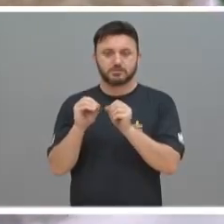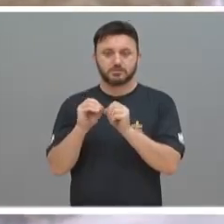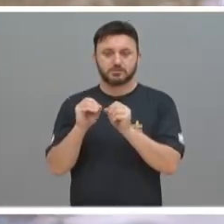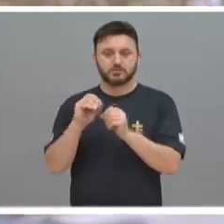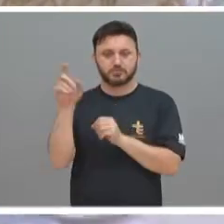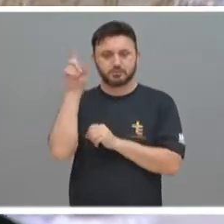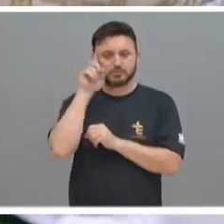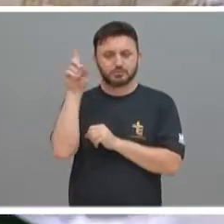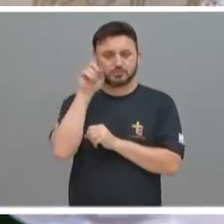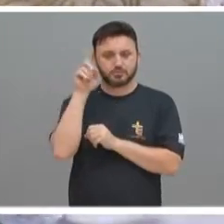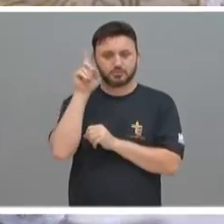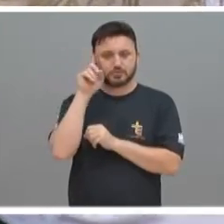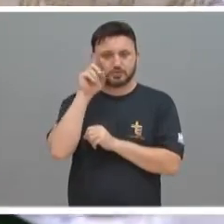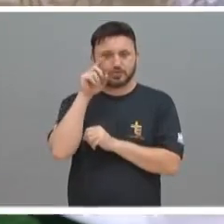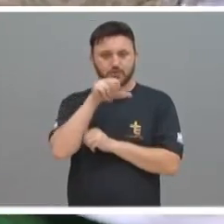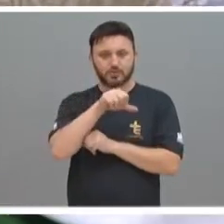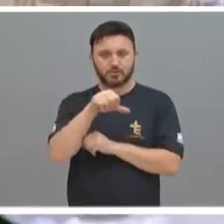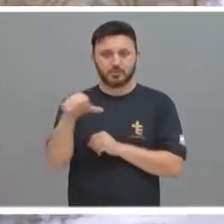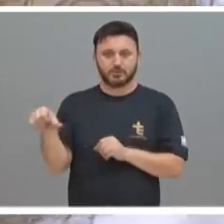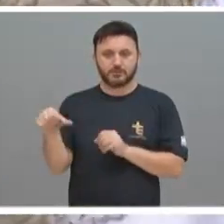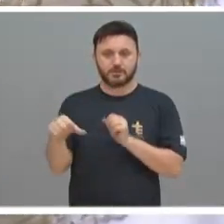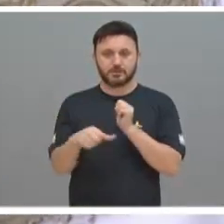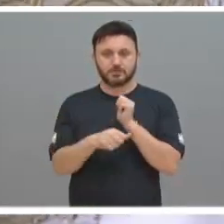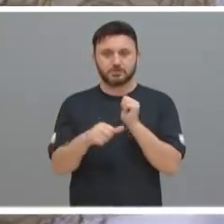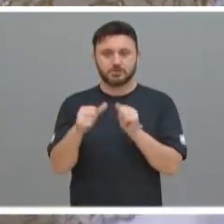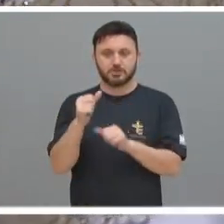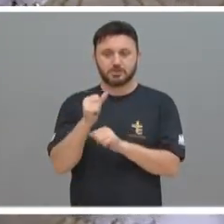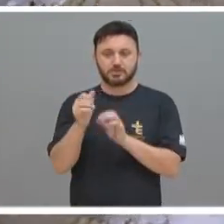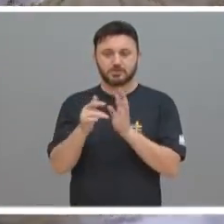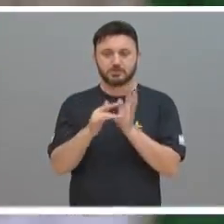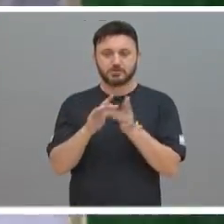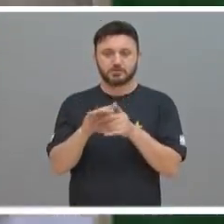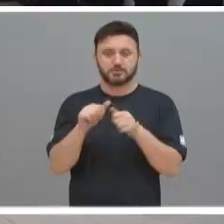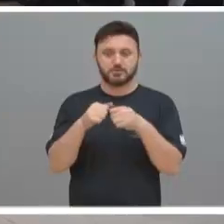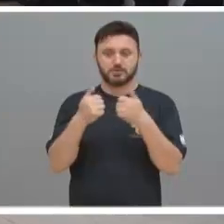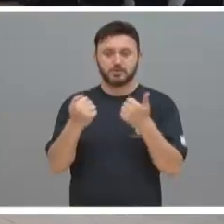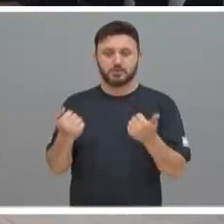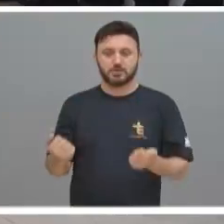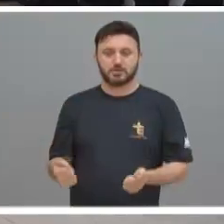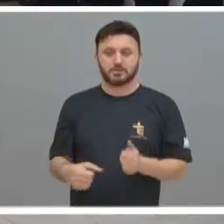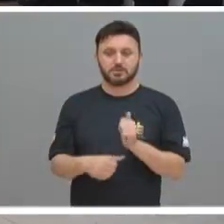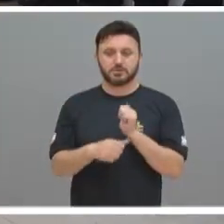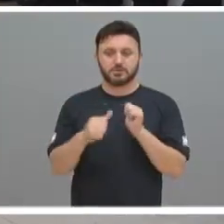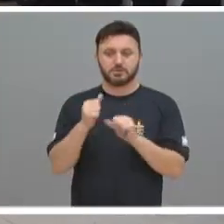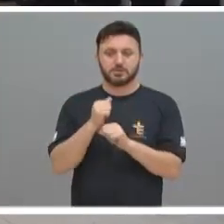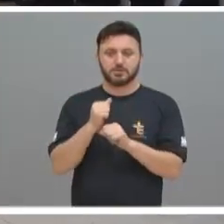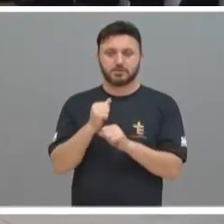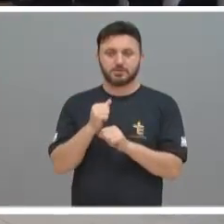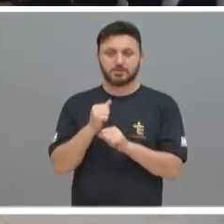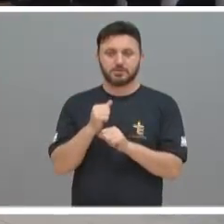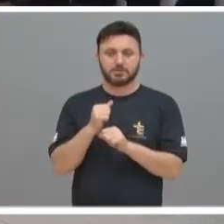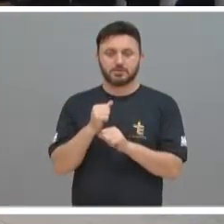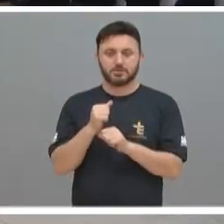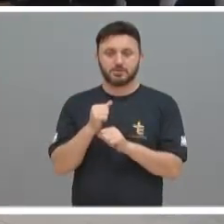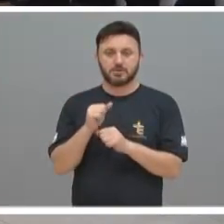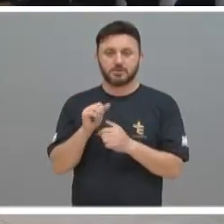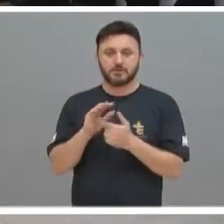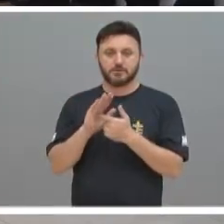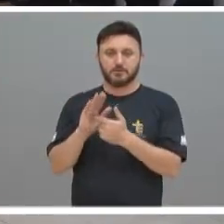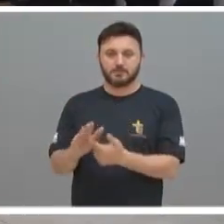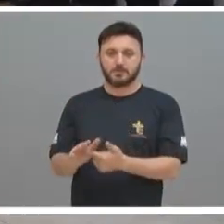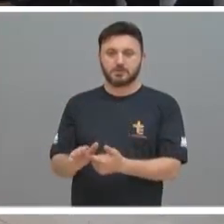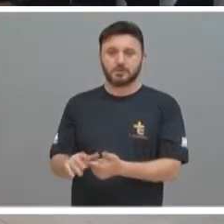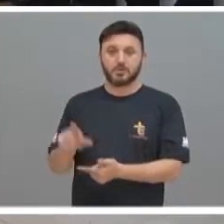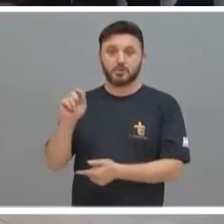todo dia na novena das Santas Chagas, no terço das Santas Chagas, que diz lá: o